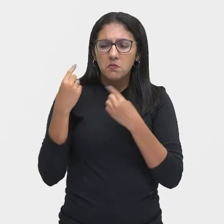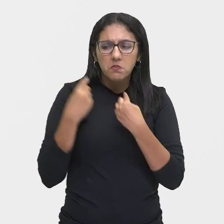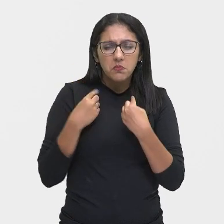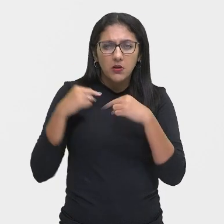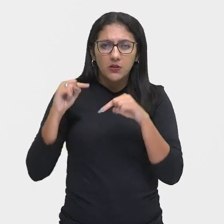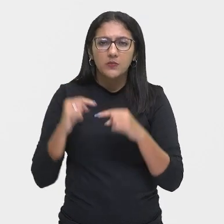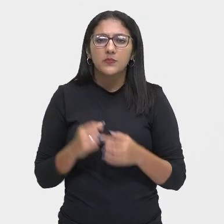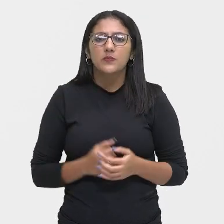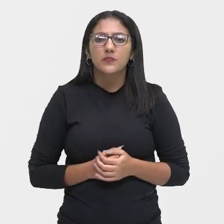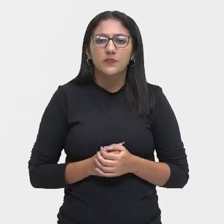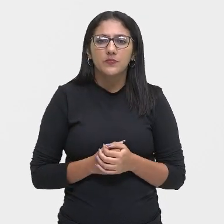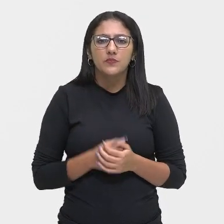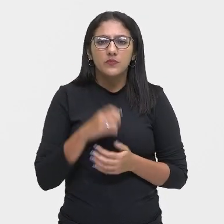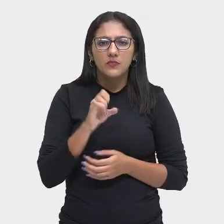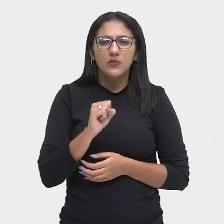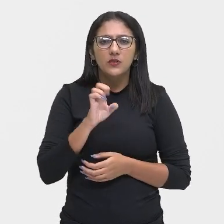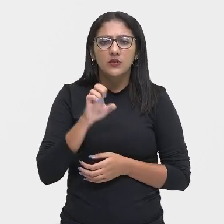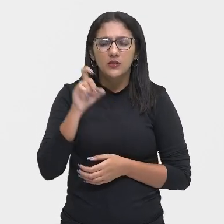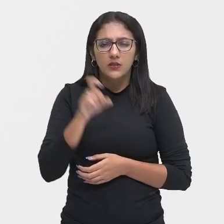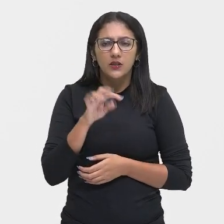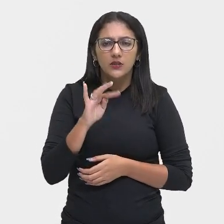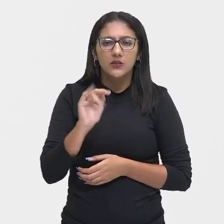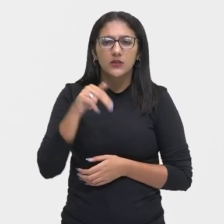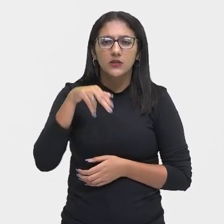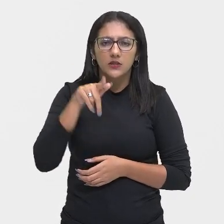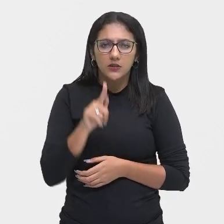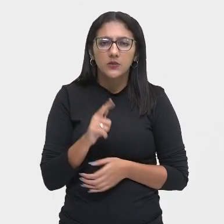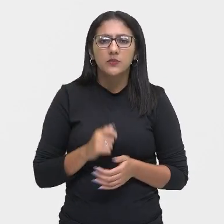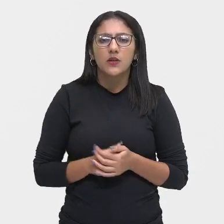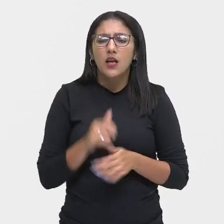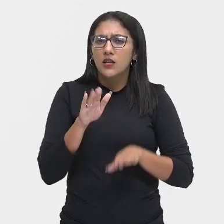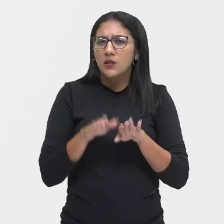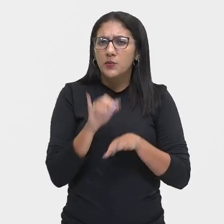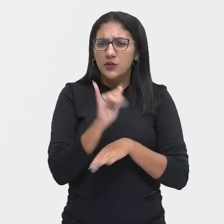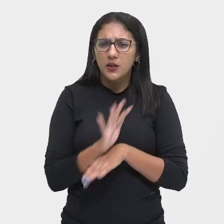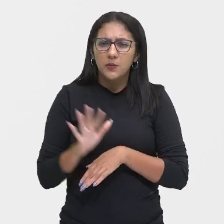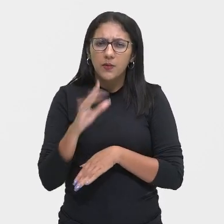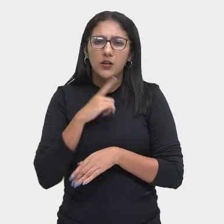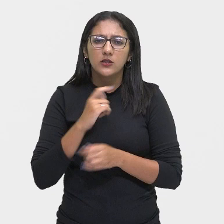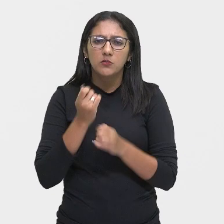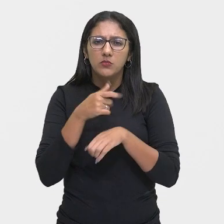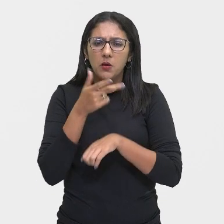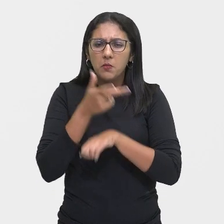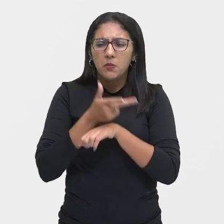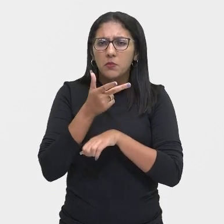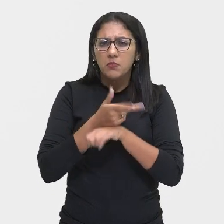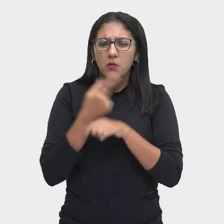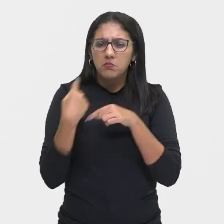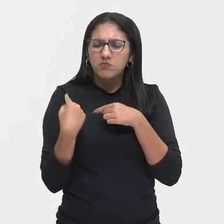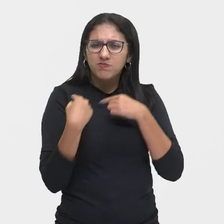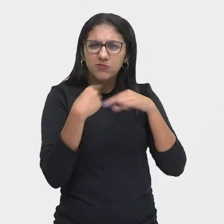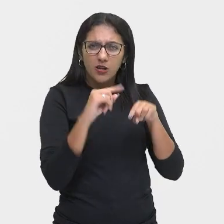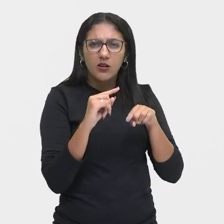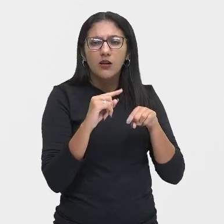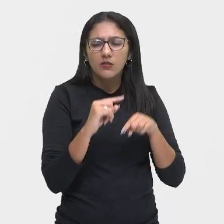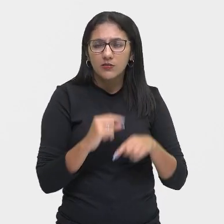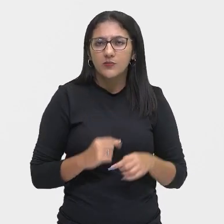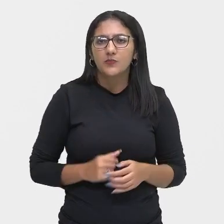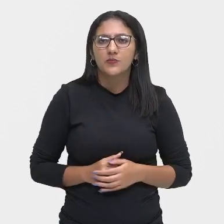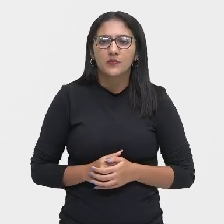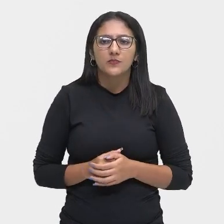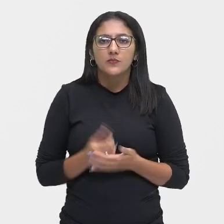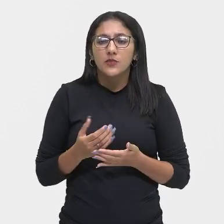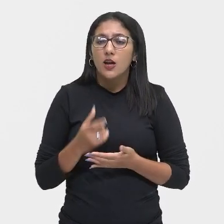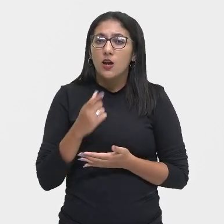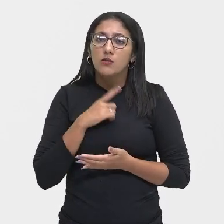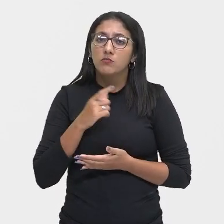lá, o sexting, ou dependendo da imagem, vai acontecer uma pornografia de revanche. Então, você